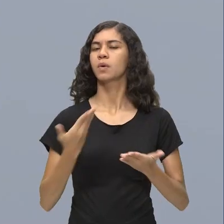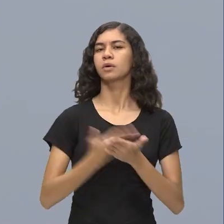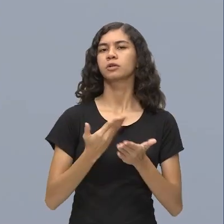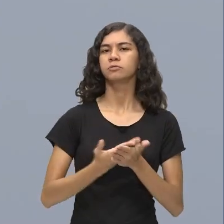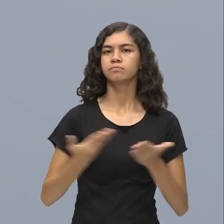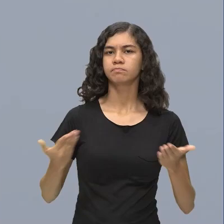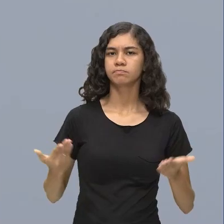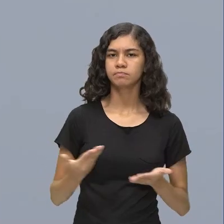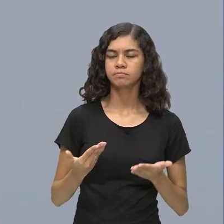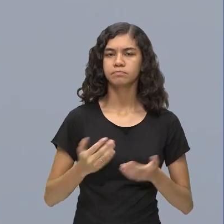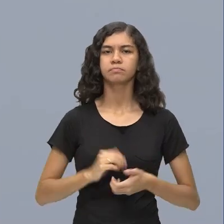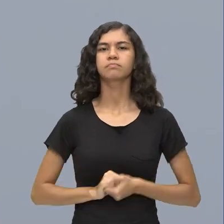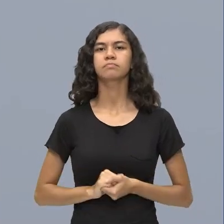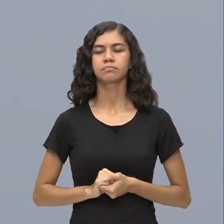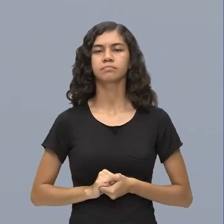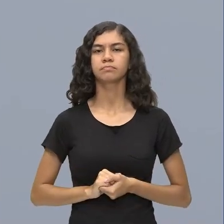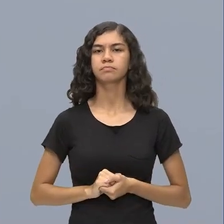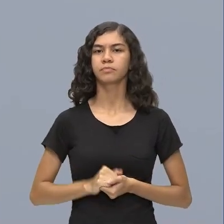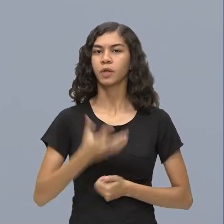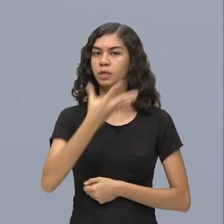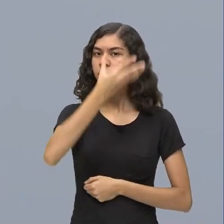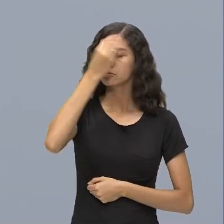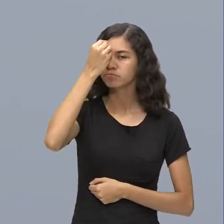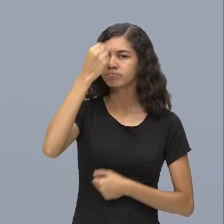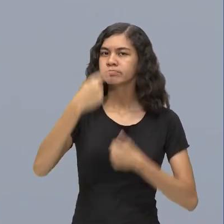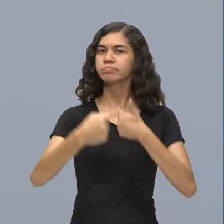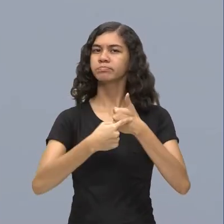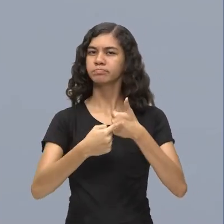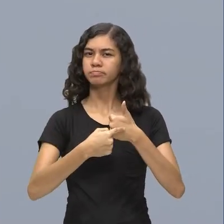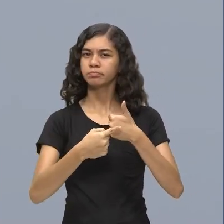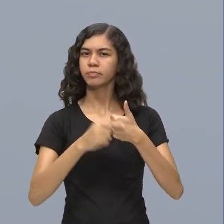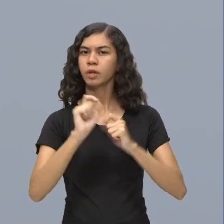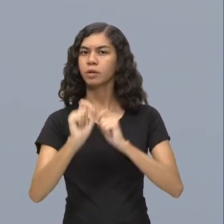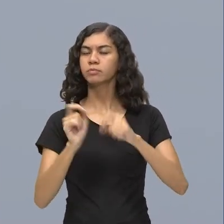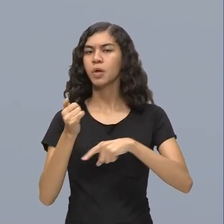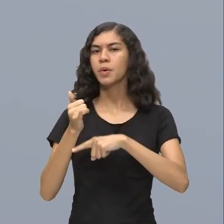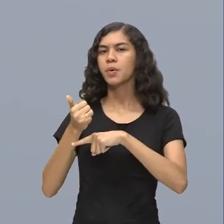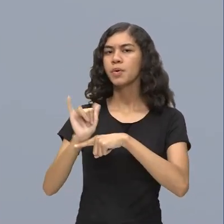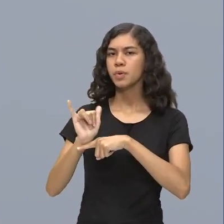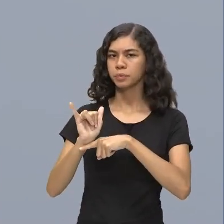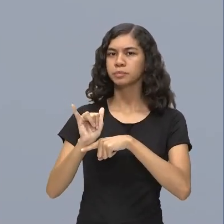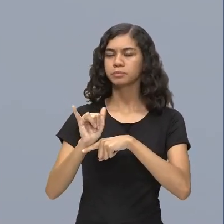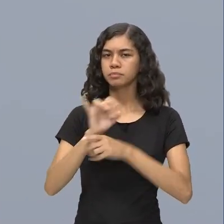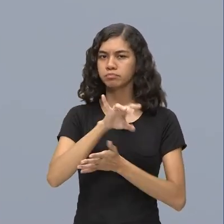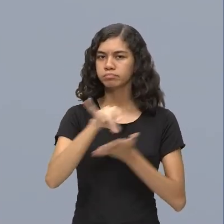aula. E não se esqueça de se inscrever no canal no YouTube, né? E